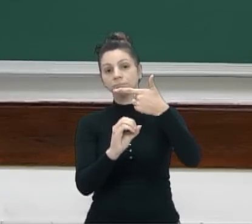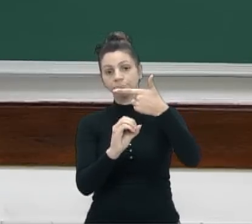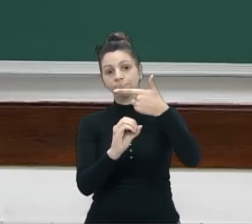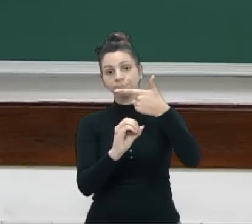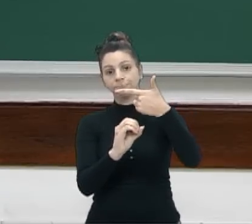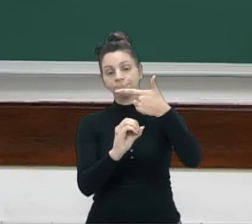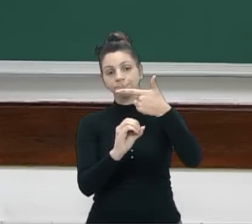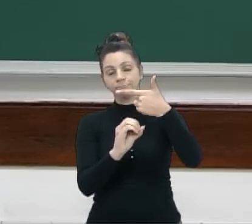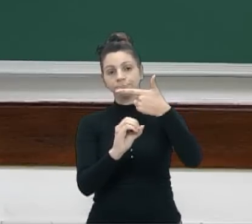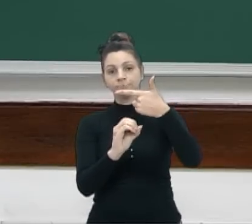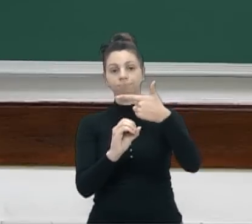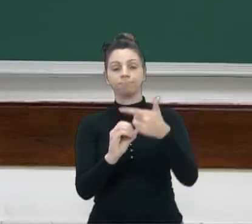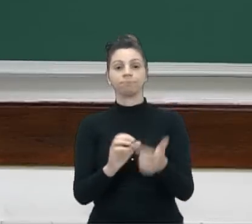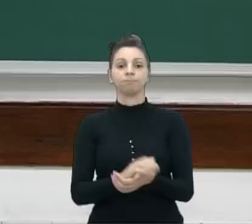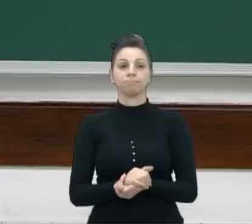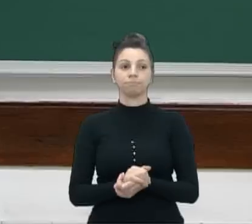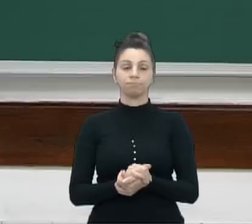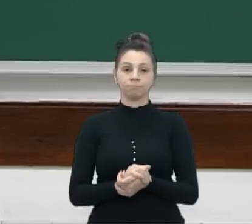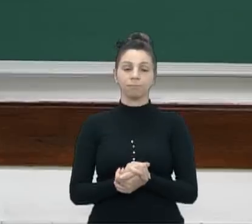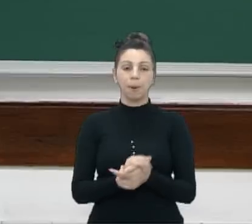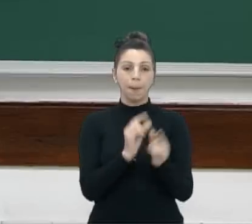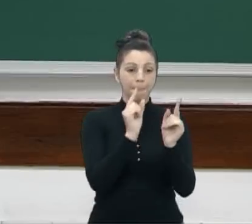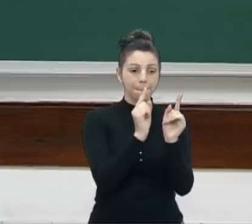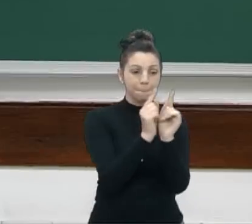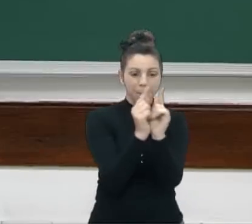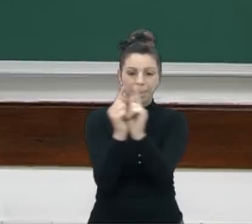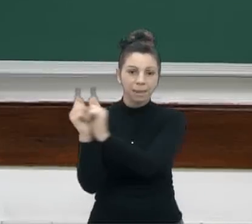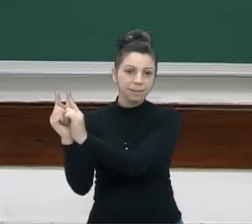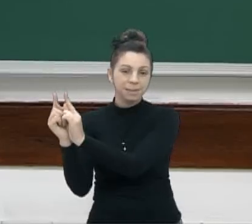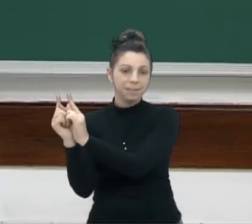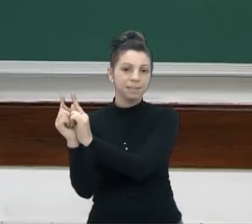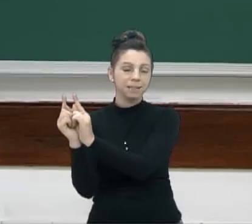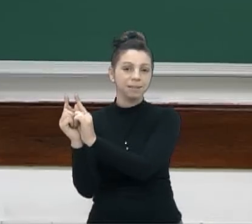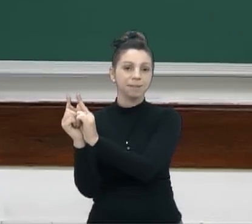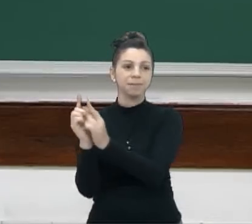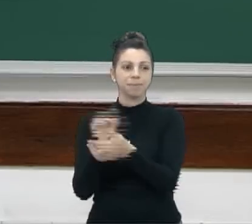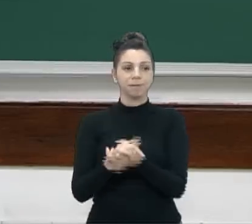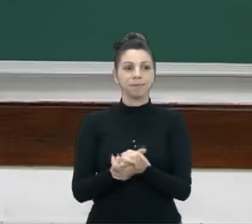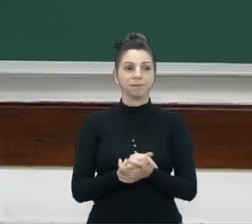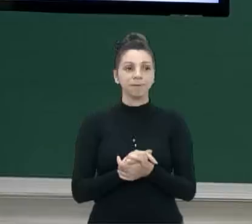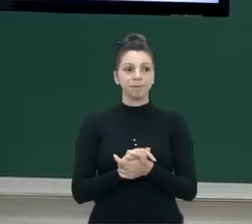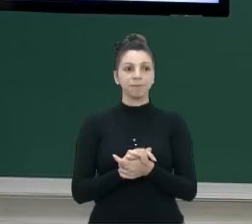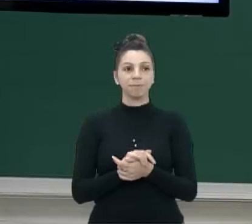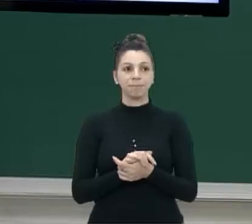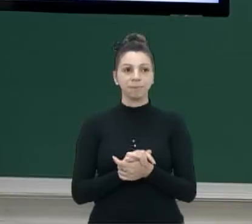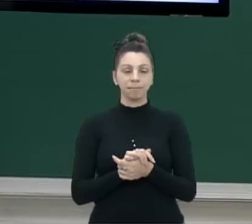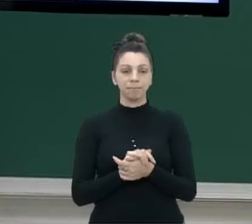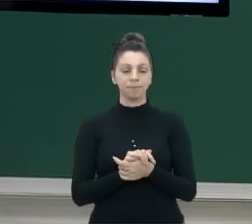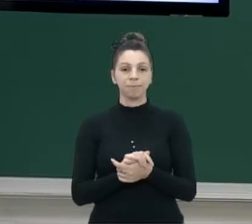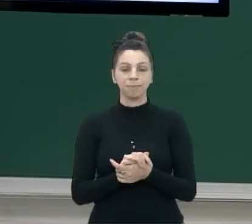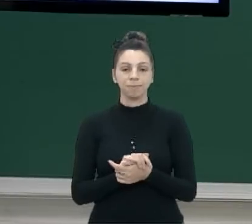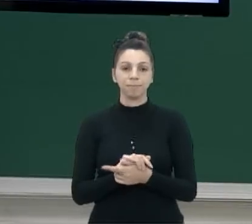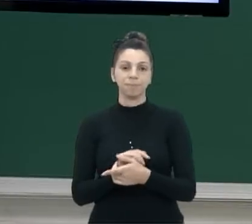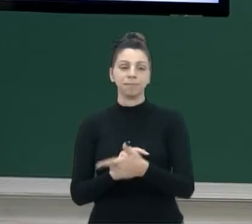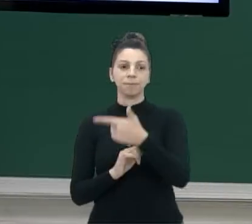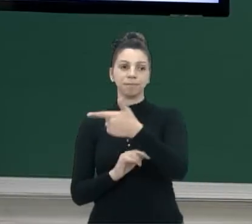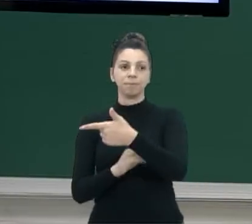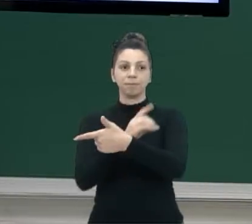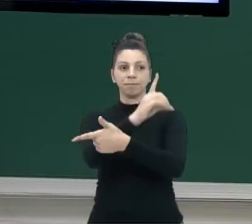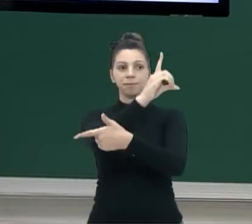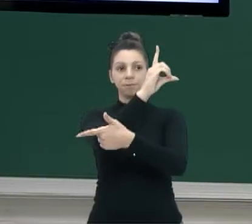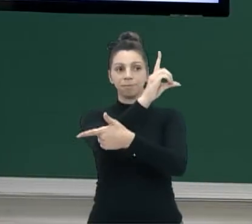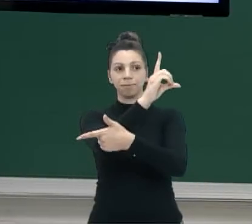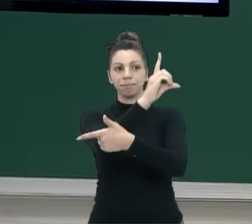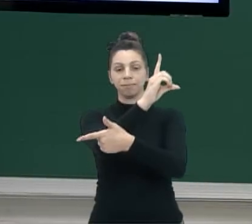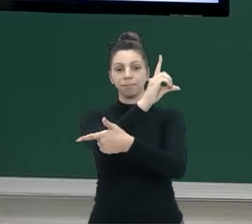vez inteira. Mas cabe pedacinhos? Cabe pedacinhos. Quais pedacinhos? Décimo. Então,